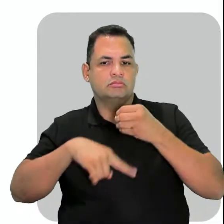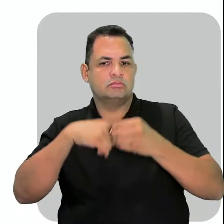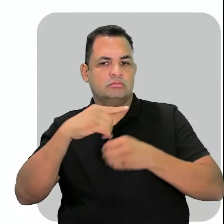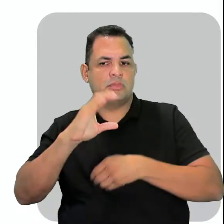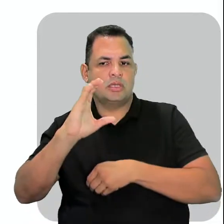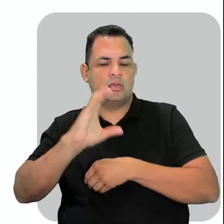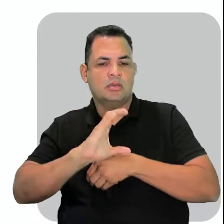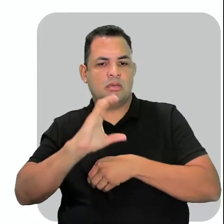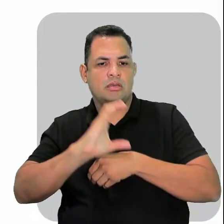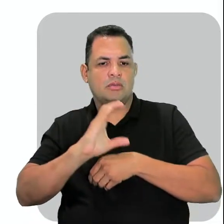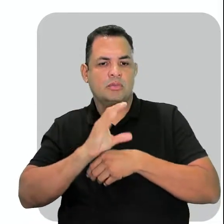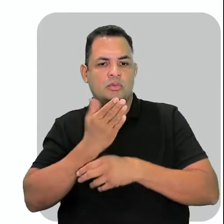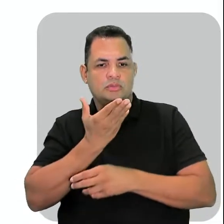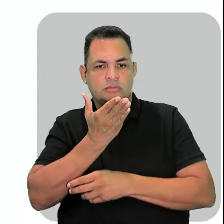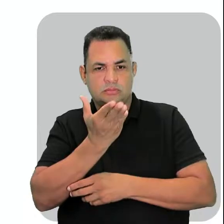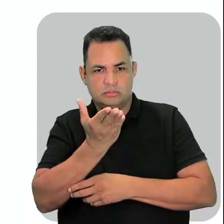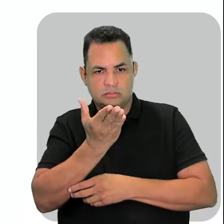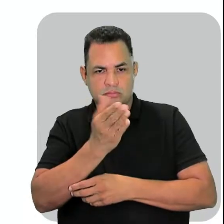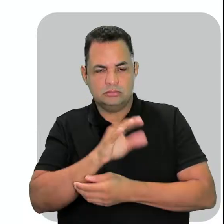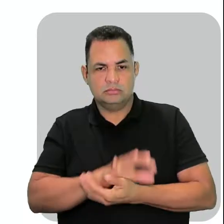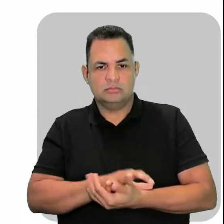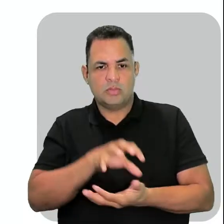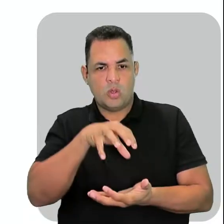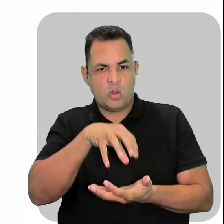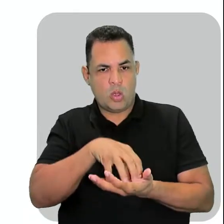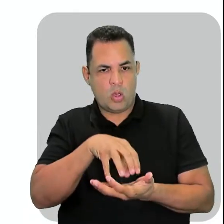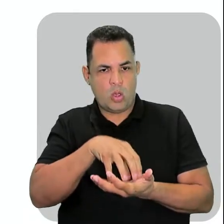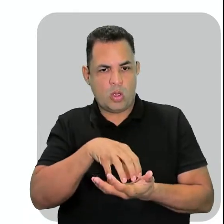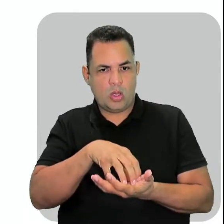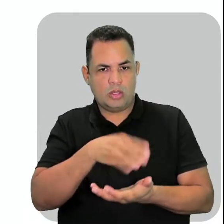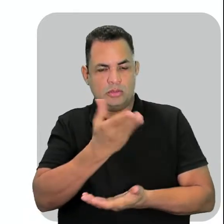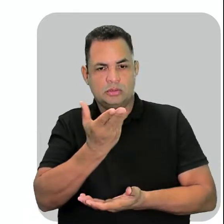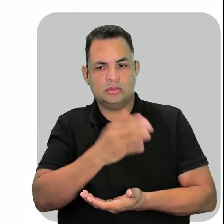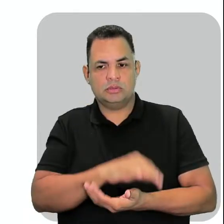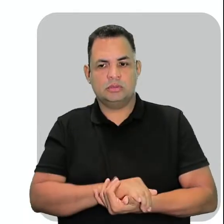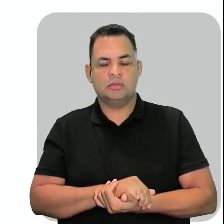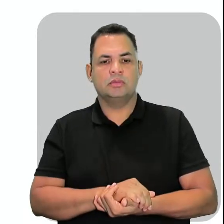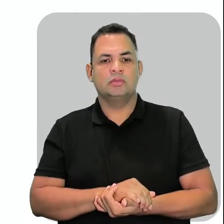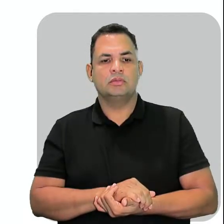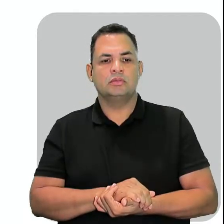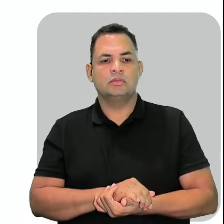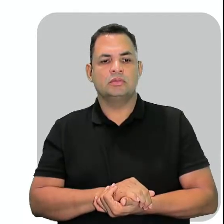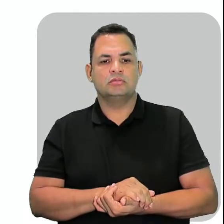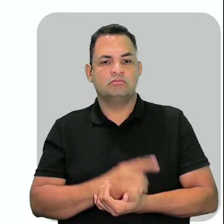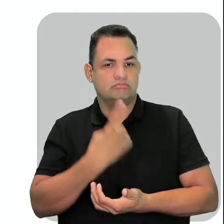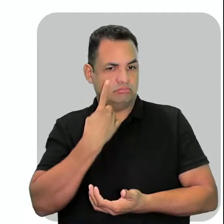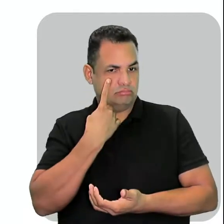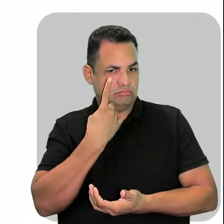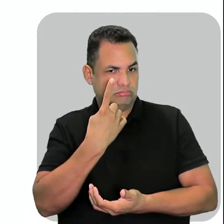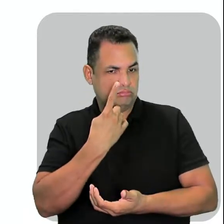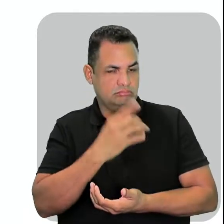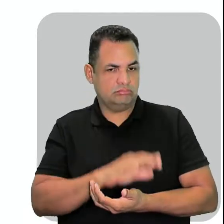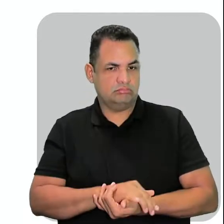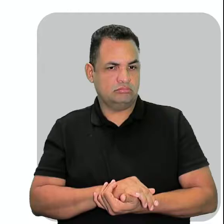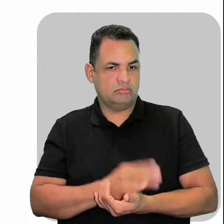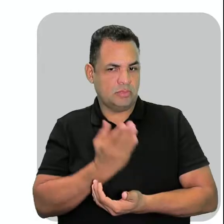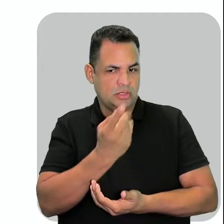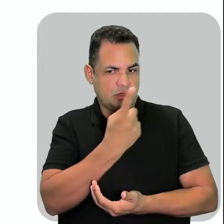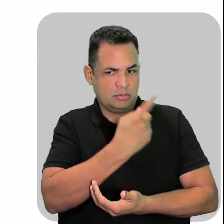carbono central. Olha só essa figura. Nós